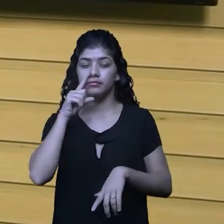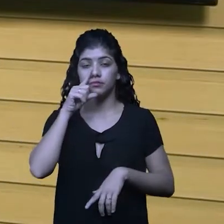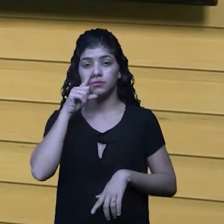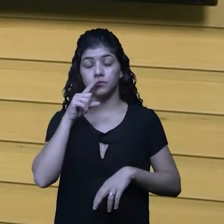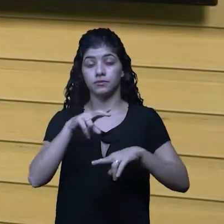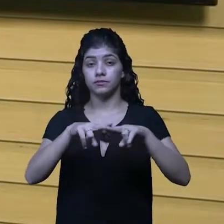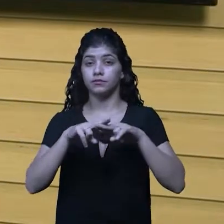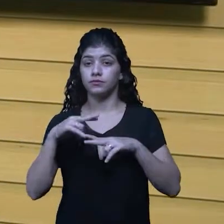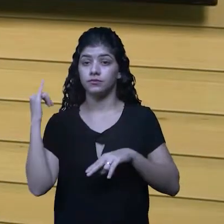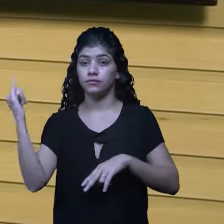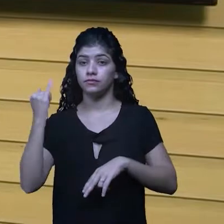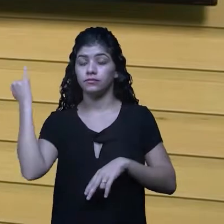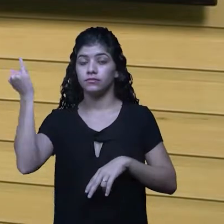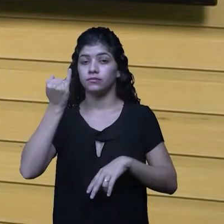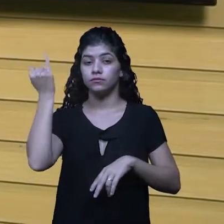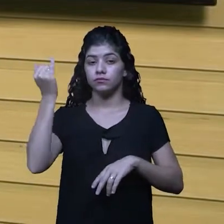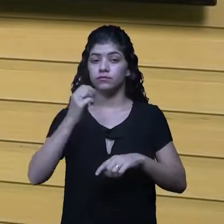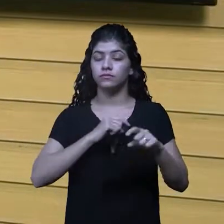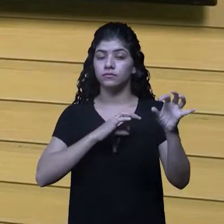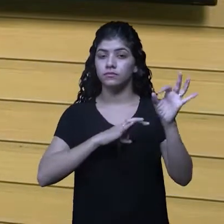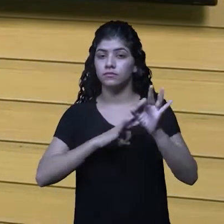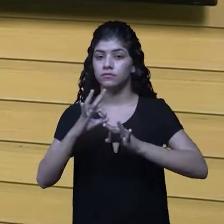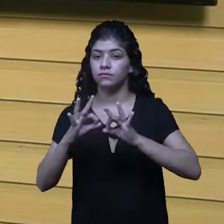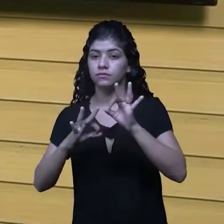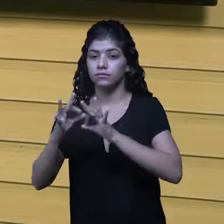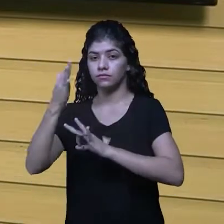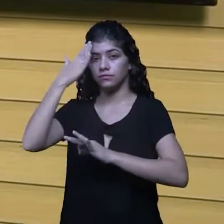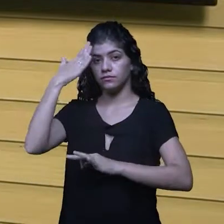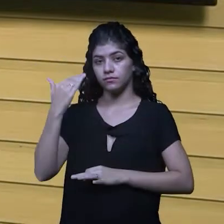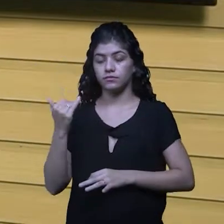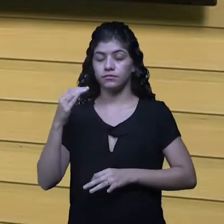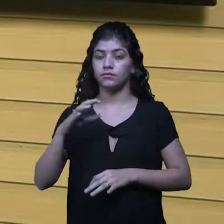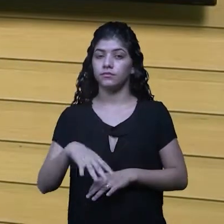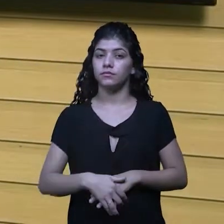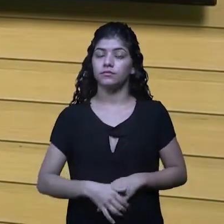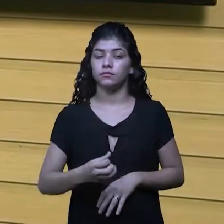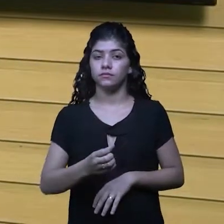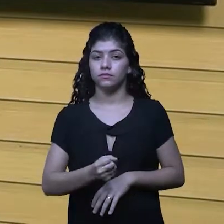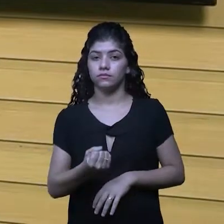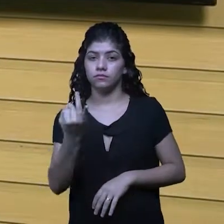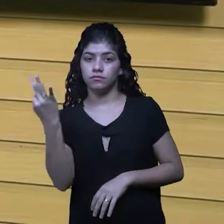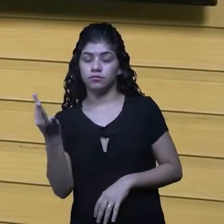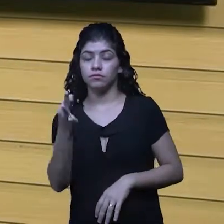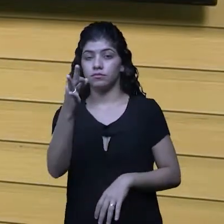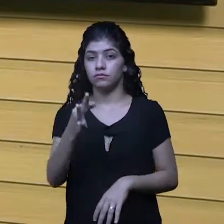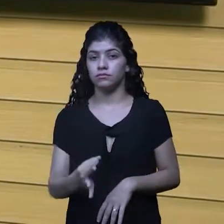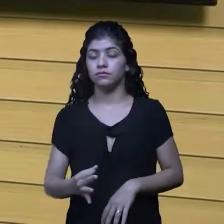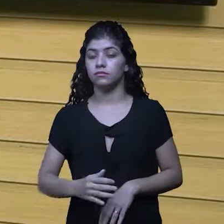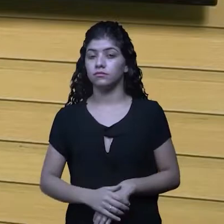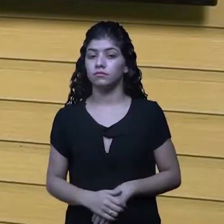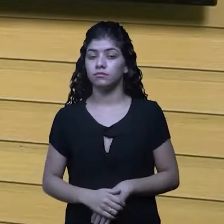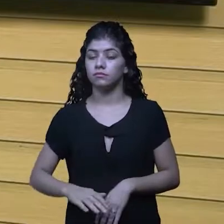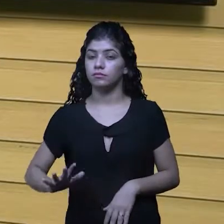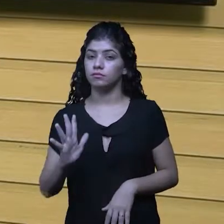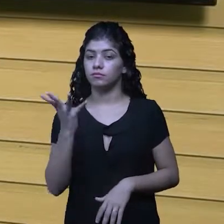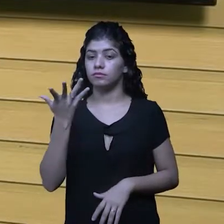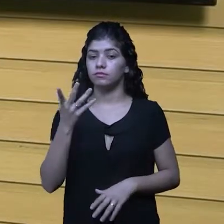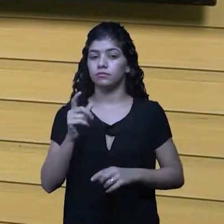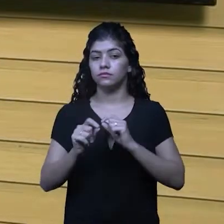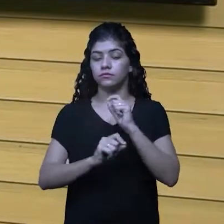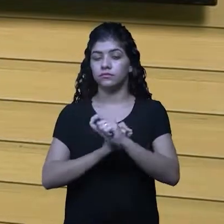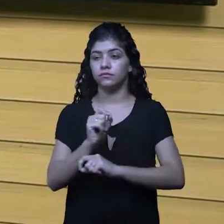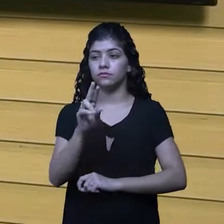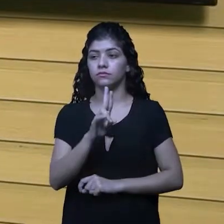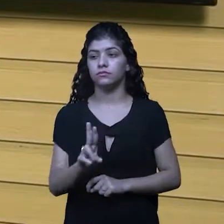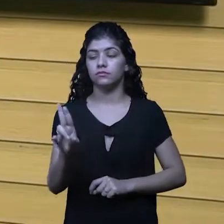a importância da calibração ou da calibragem da forma correta. Então, para que isso ocorra, o